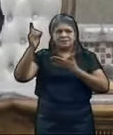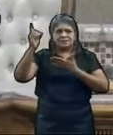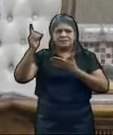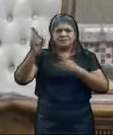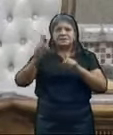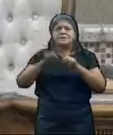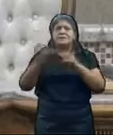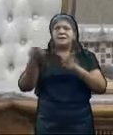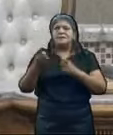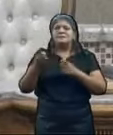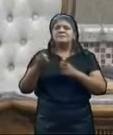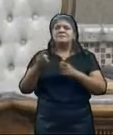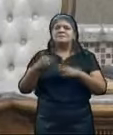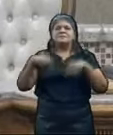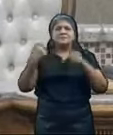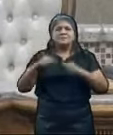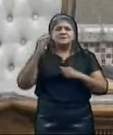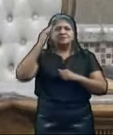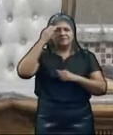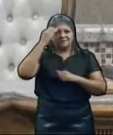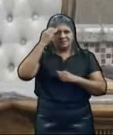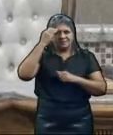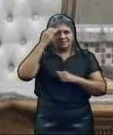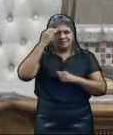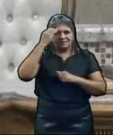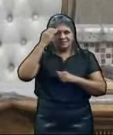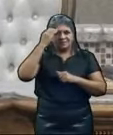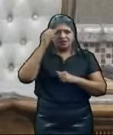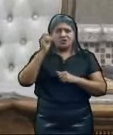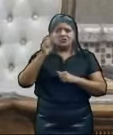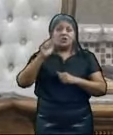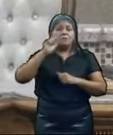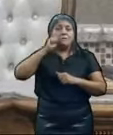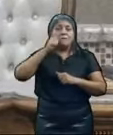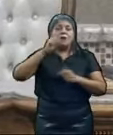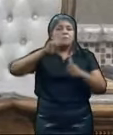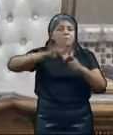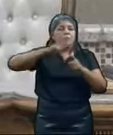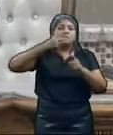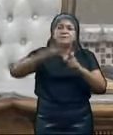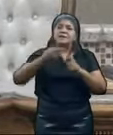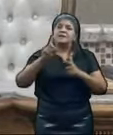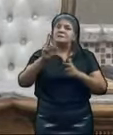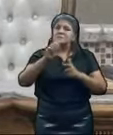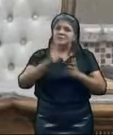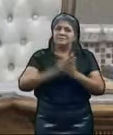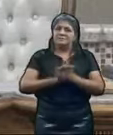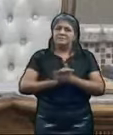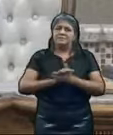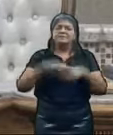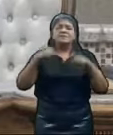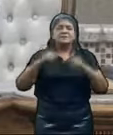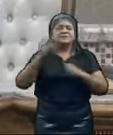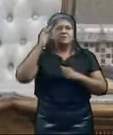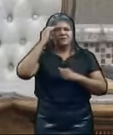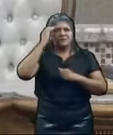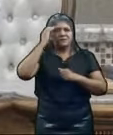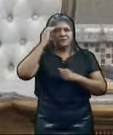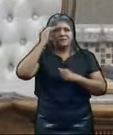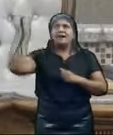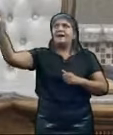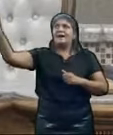em Jesus está dizendo aqui Oi gente tem um cheiro do pai né o meu celu